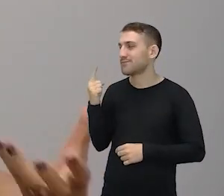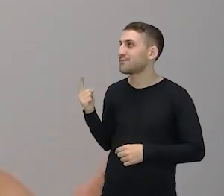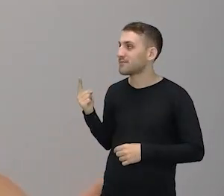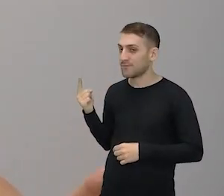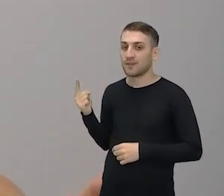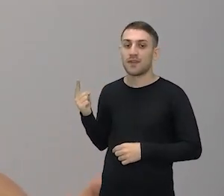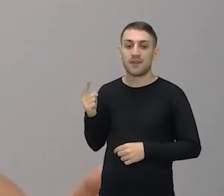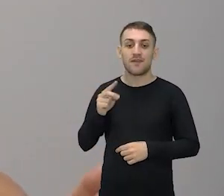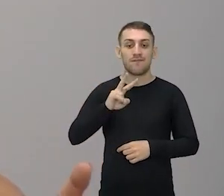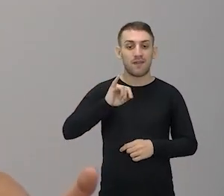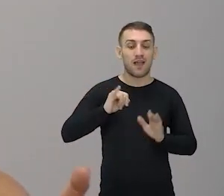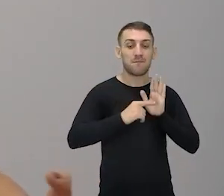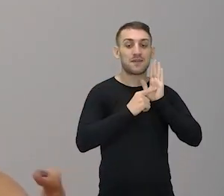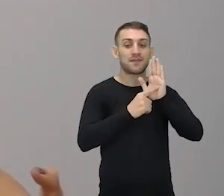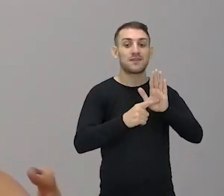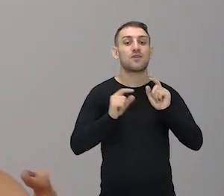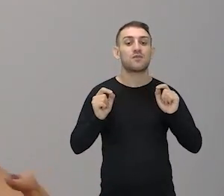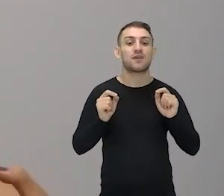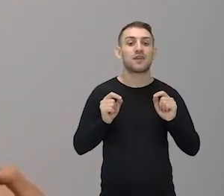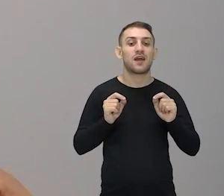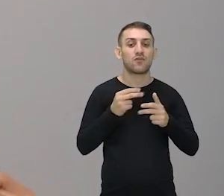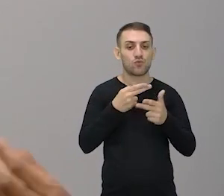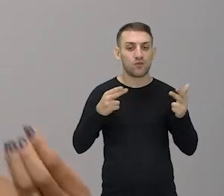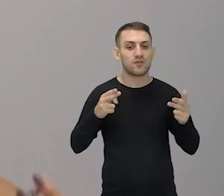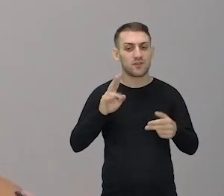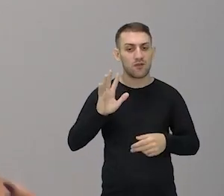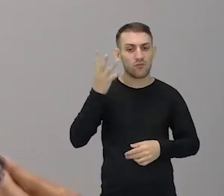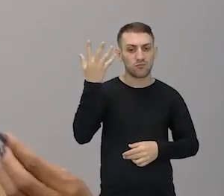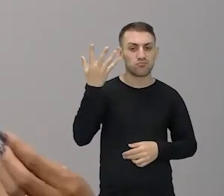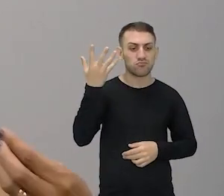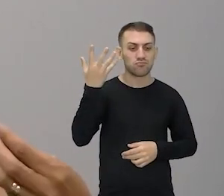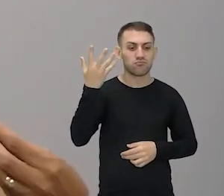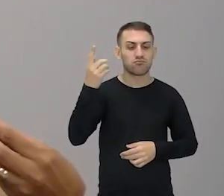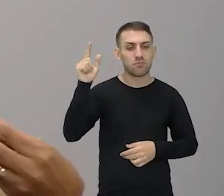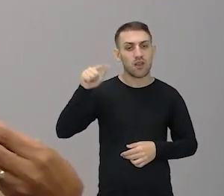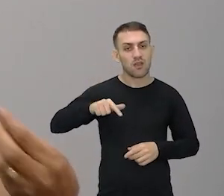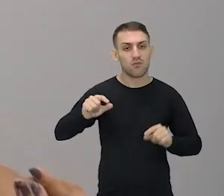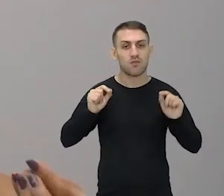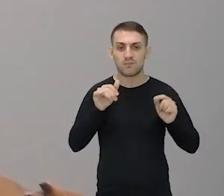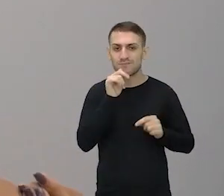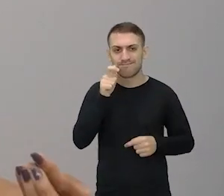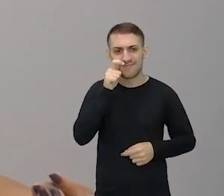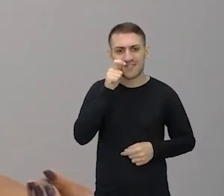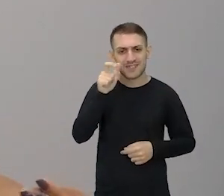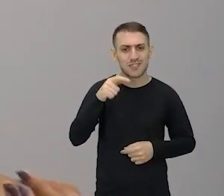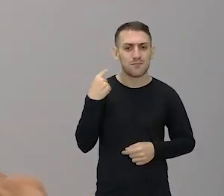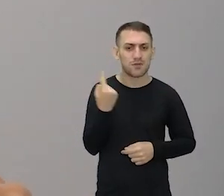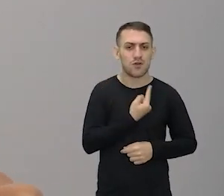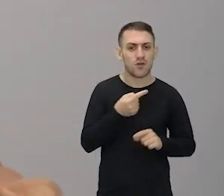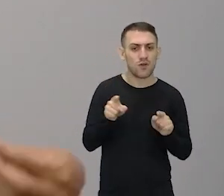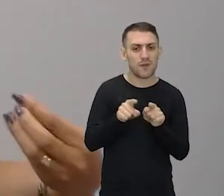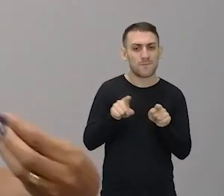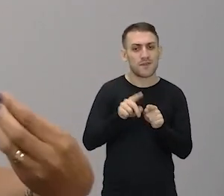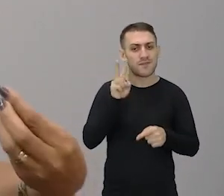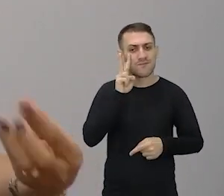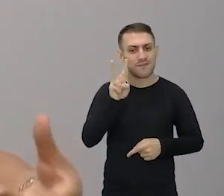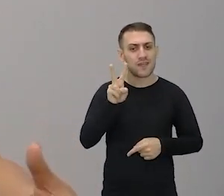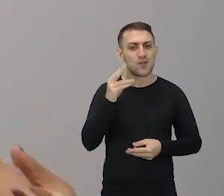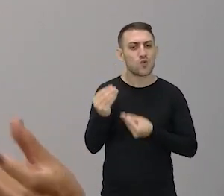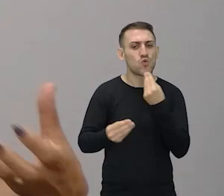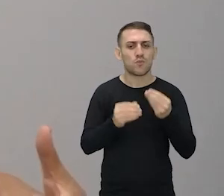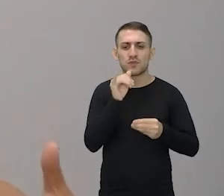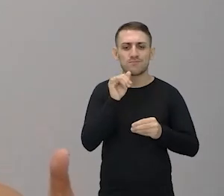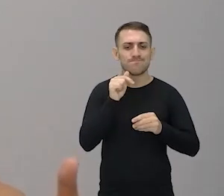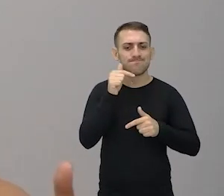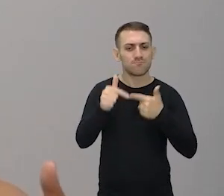vai apresentar os resultados, né? Foi muito interessante para a gente ver como esse